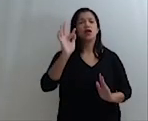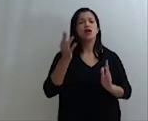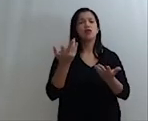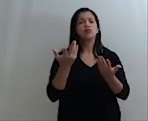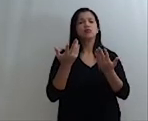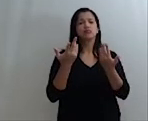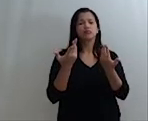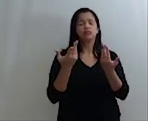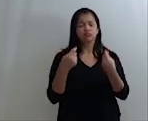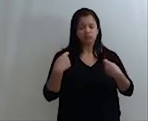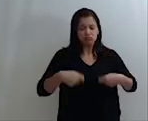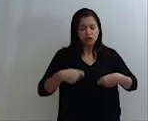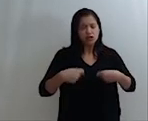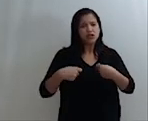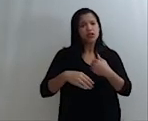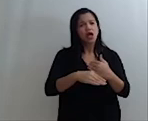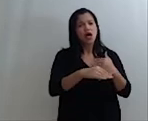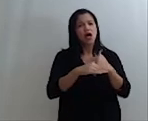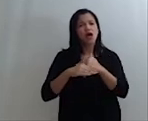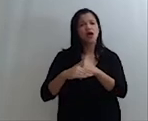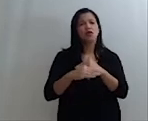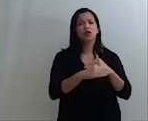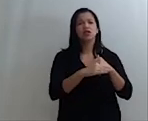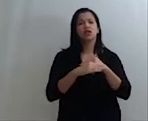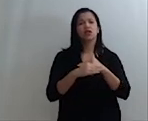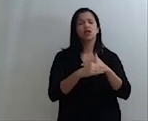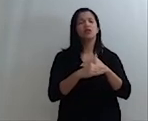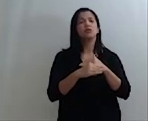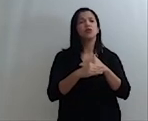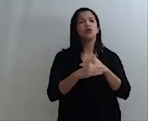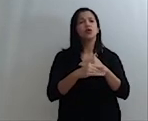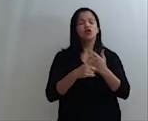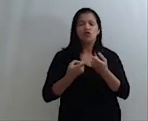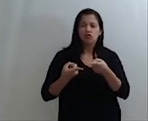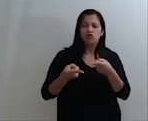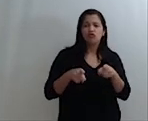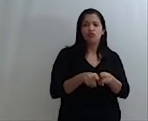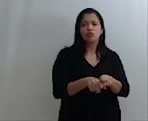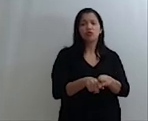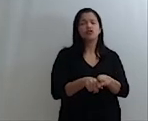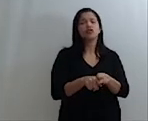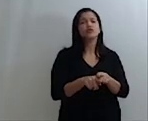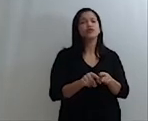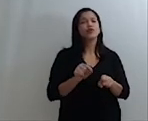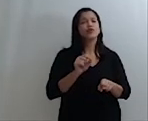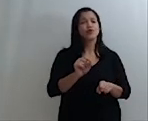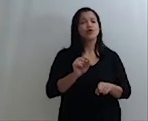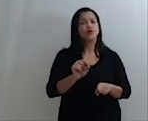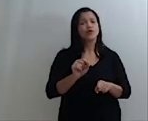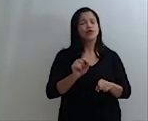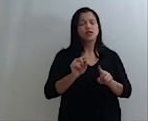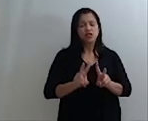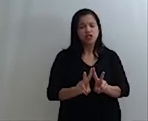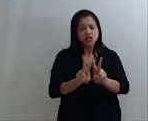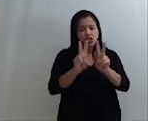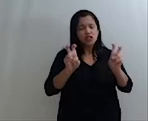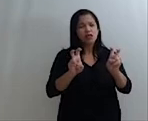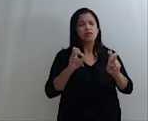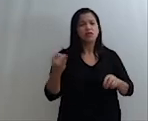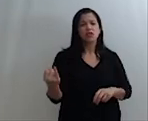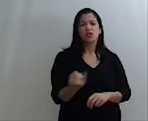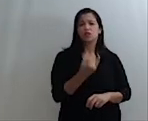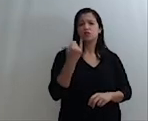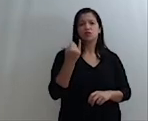de forma forma harmônica com compatível com esses achados eh tão significativos e tão